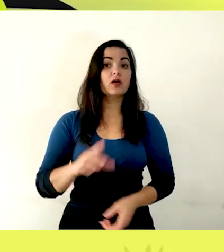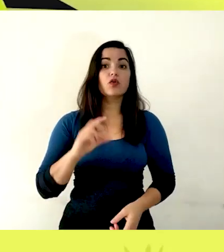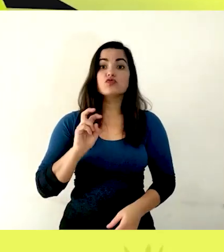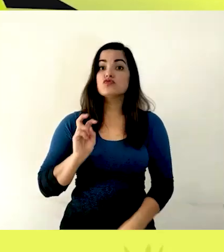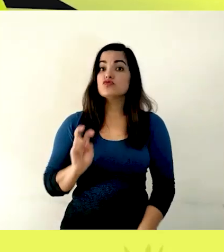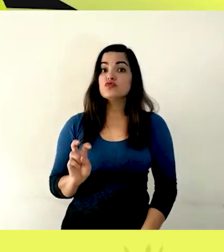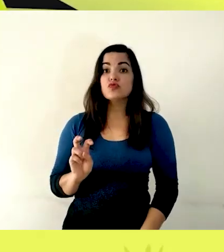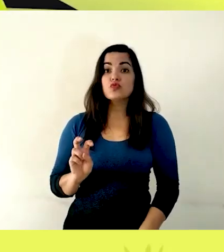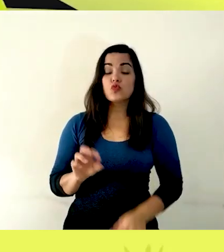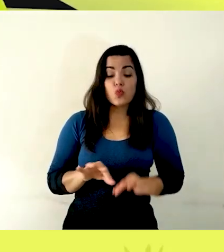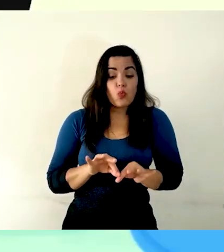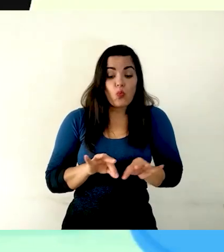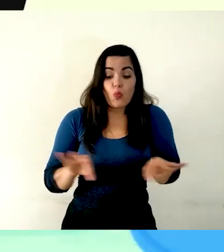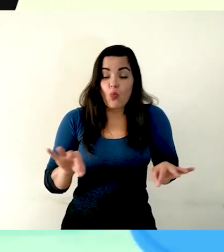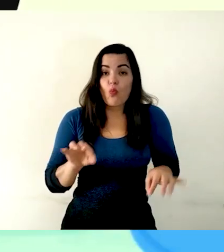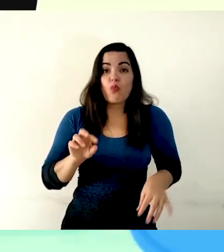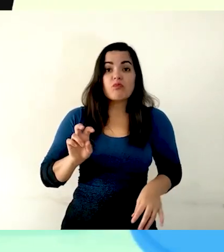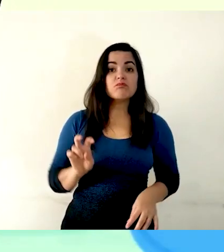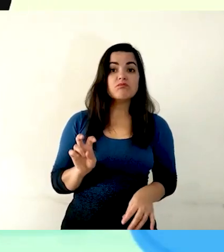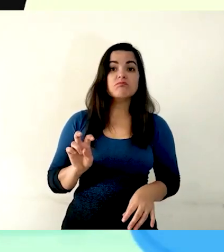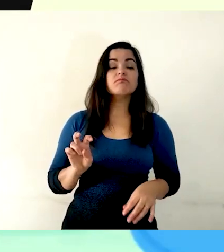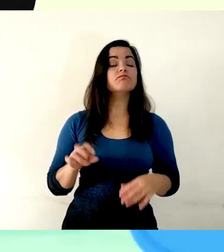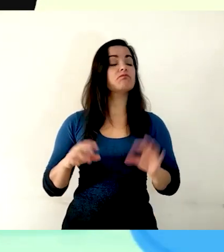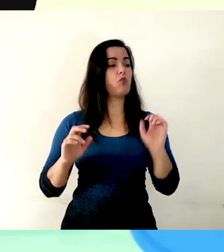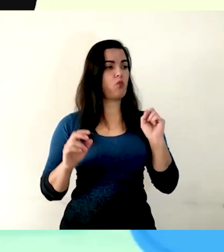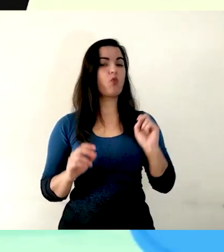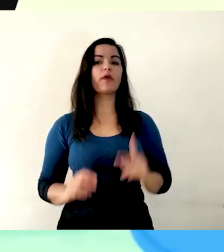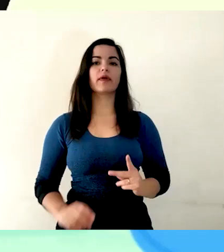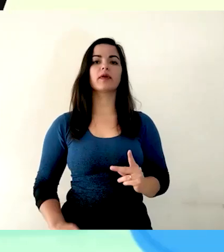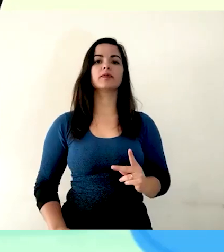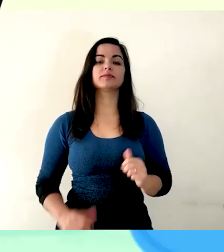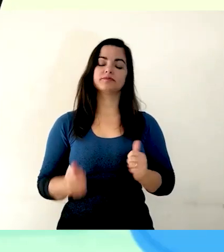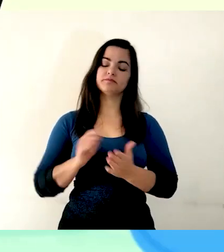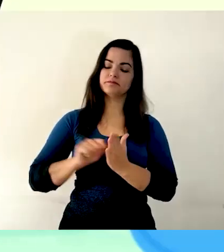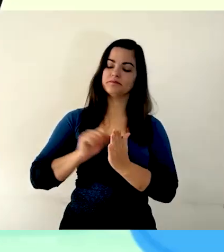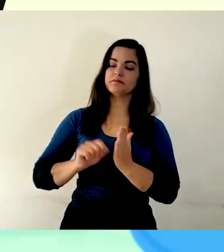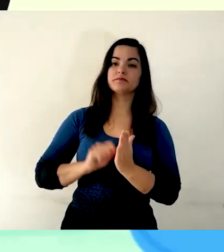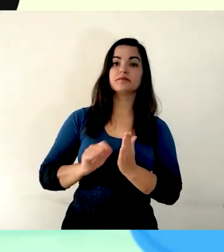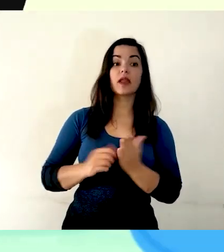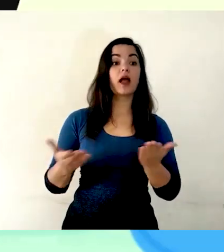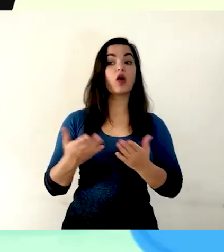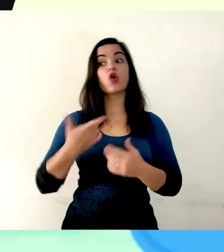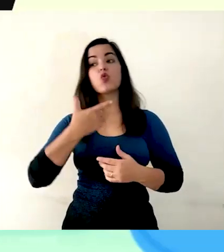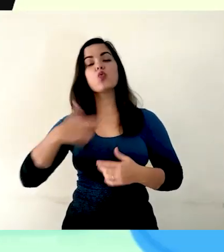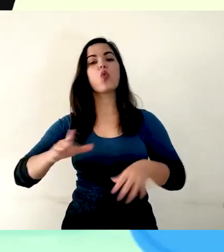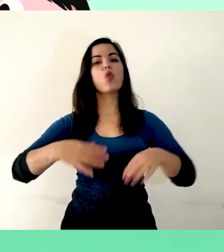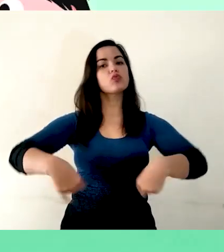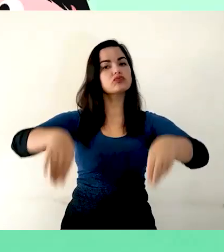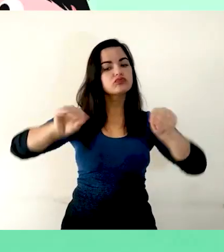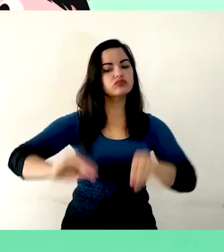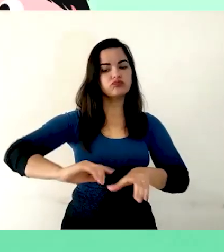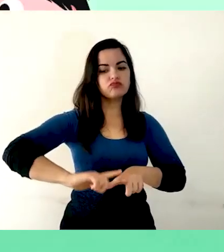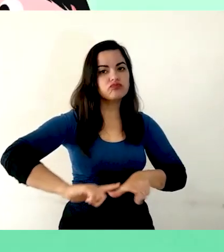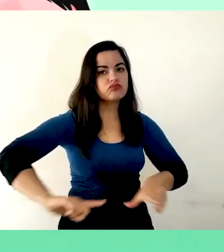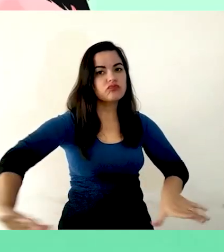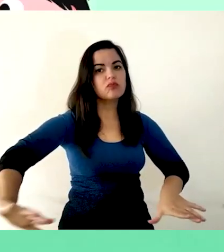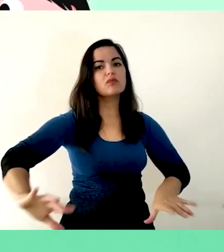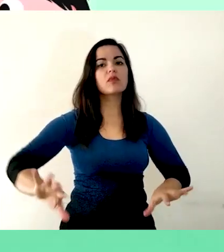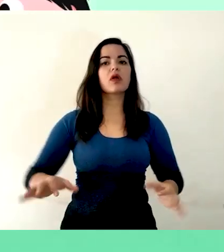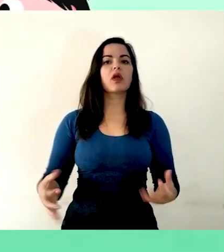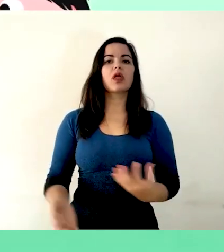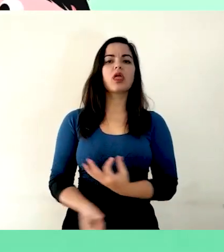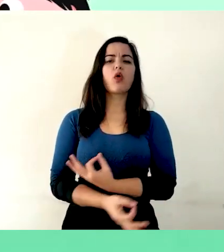Ele foi só até o 5 dessa vez. 5 centímetros. Ok. Agora no tapete de yoga.